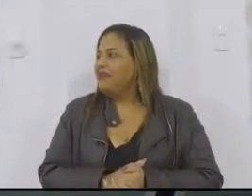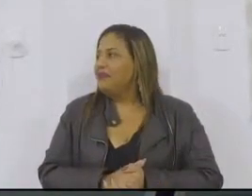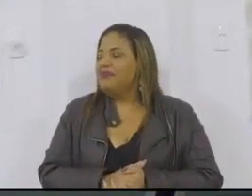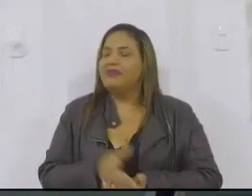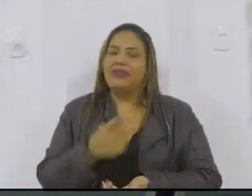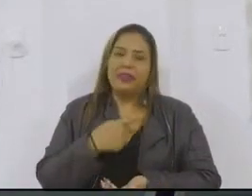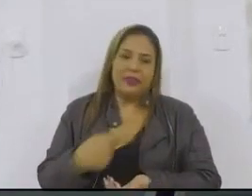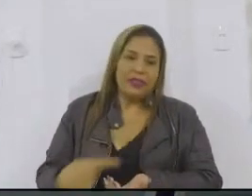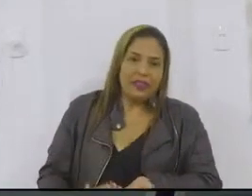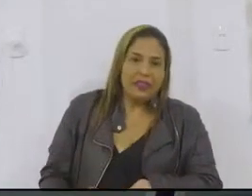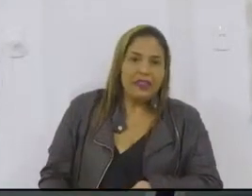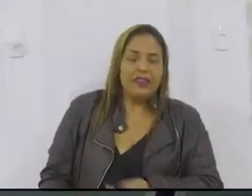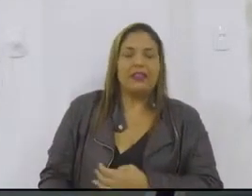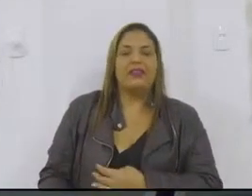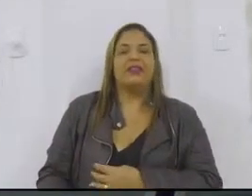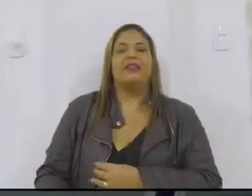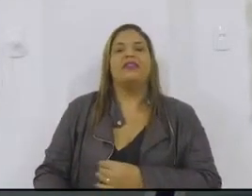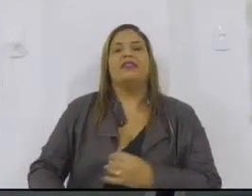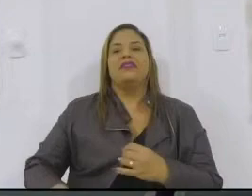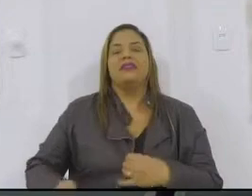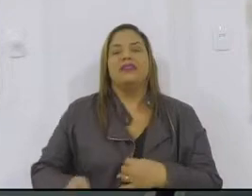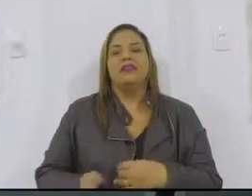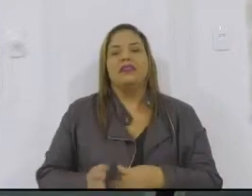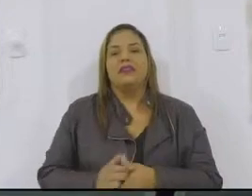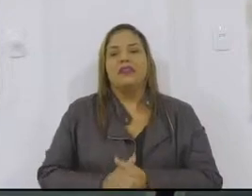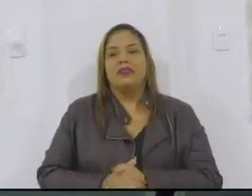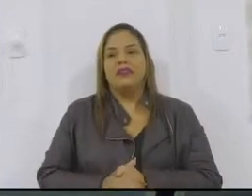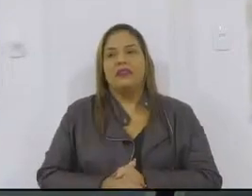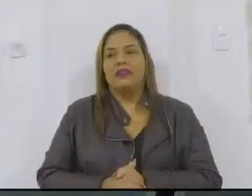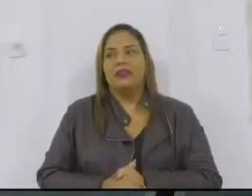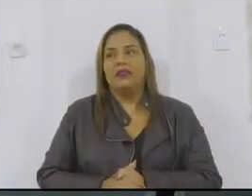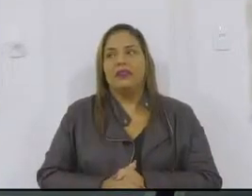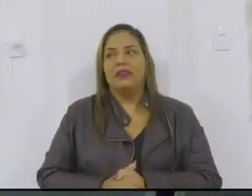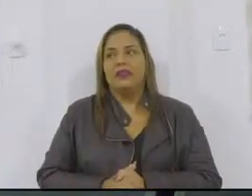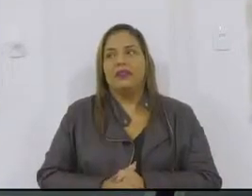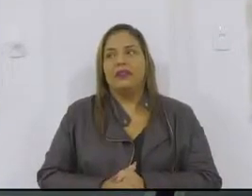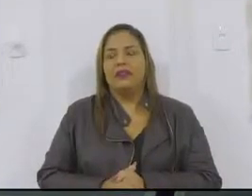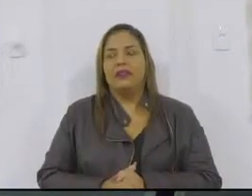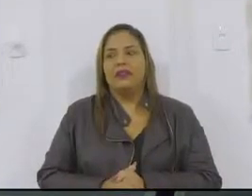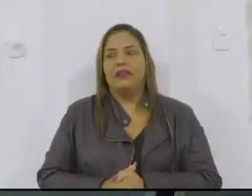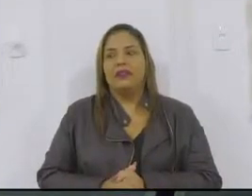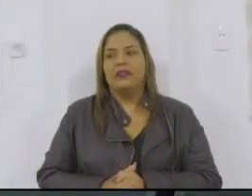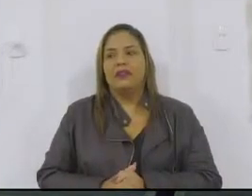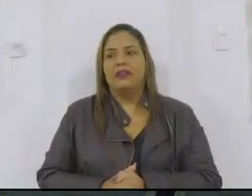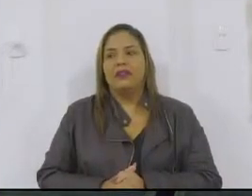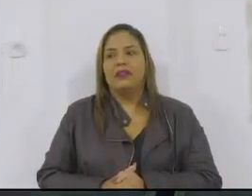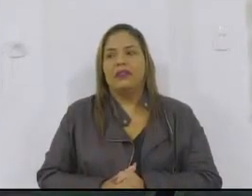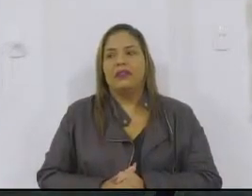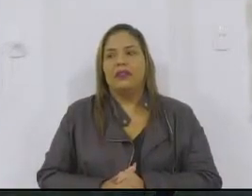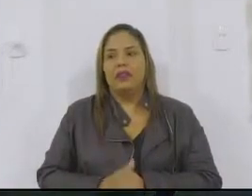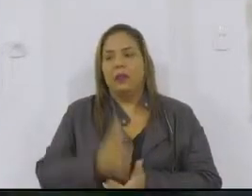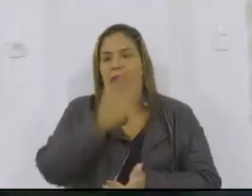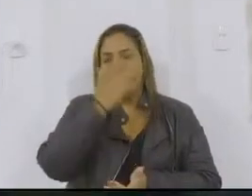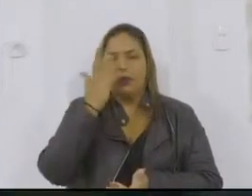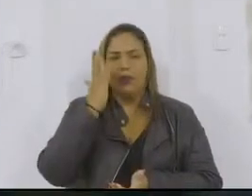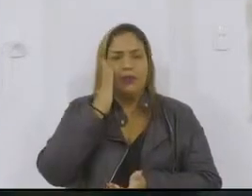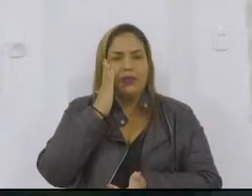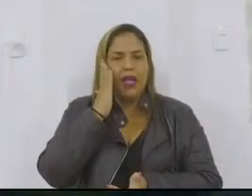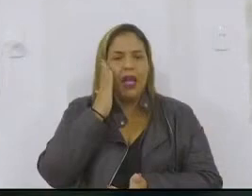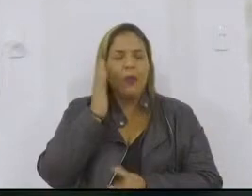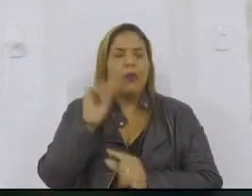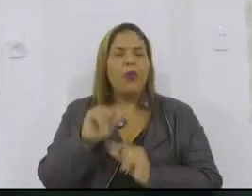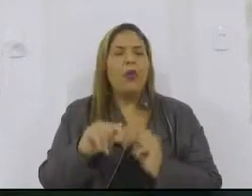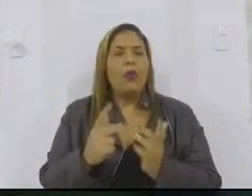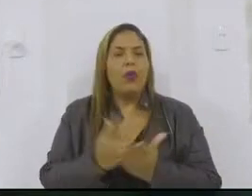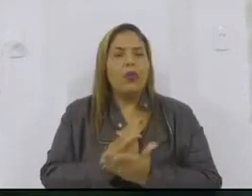Presidente, todos, eu acho, creio que sabem o que aconteceu ali no sítio ali de Solange, do rapaz do lado,